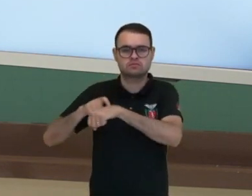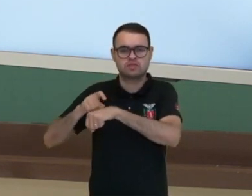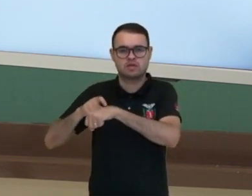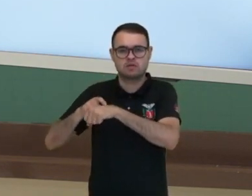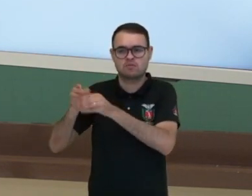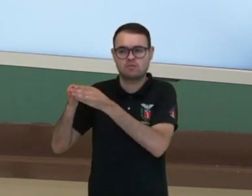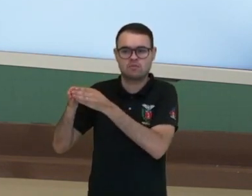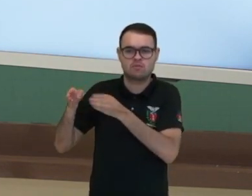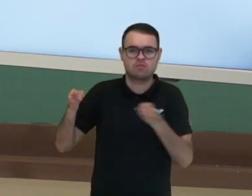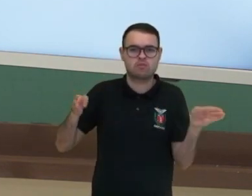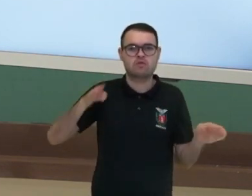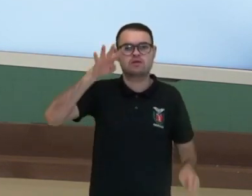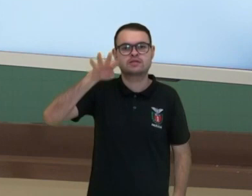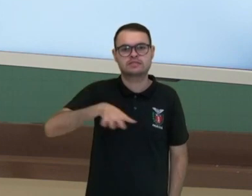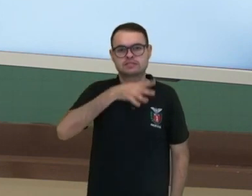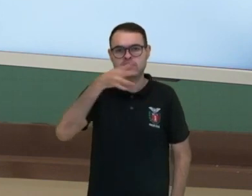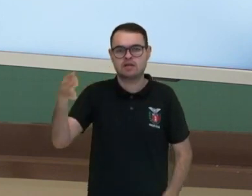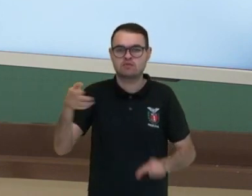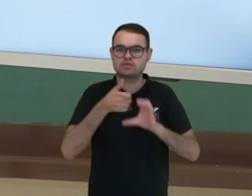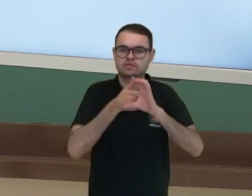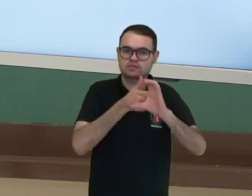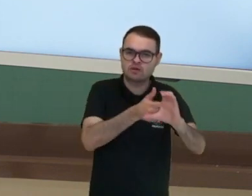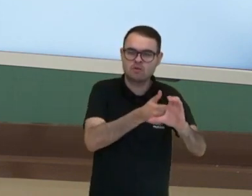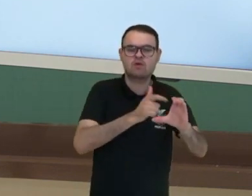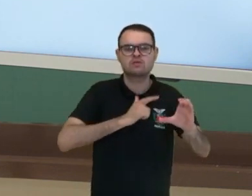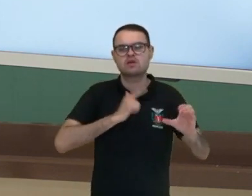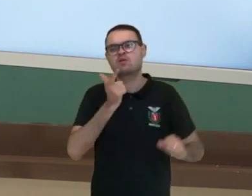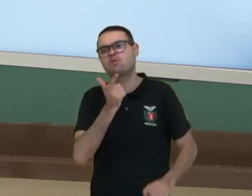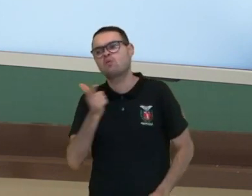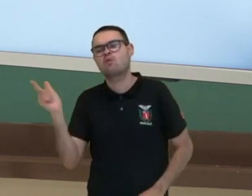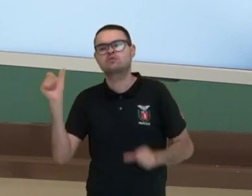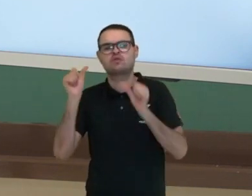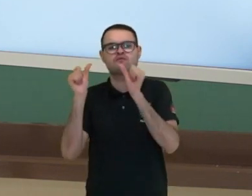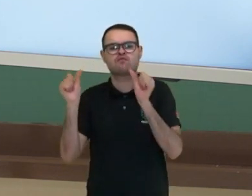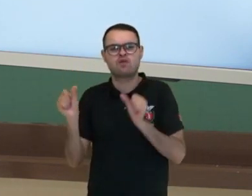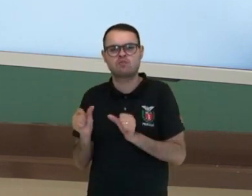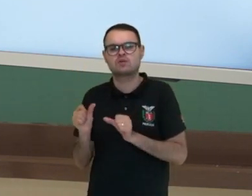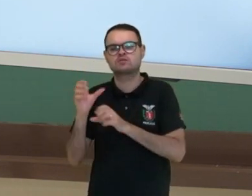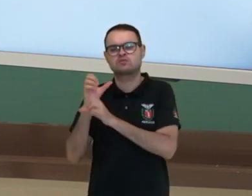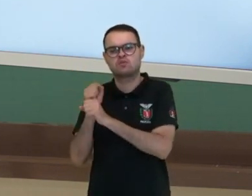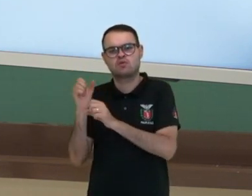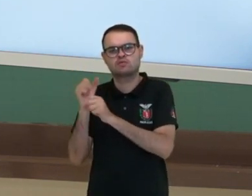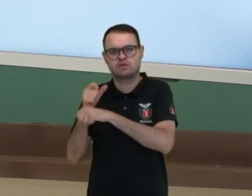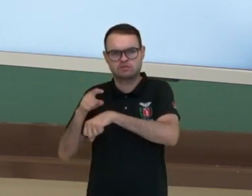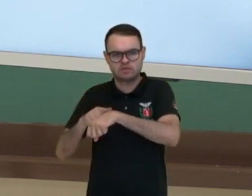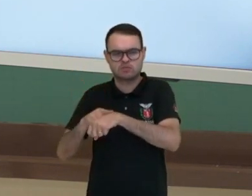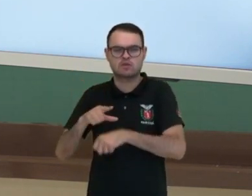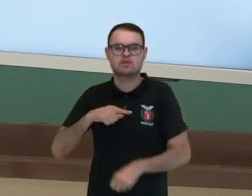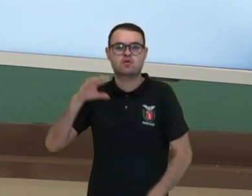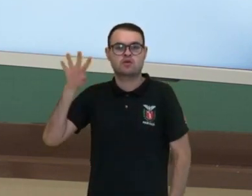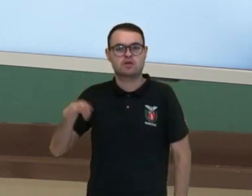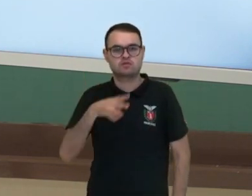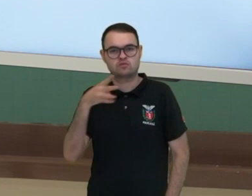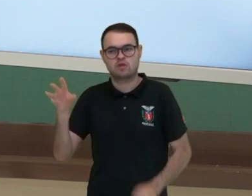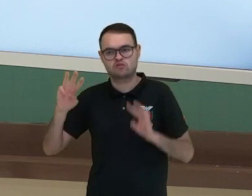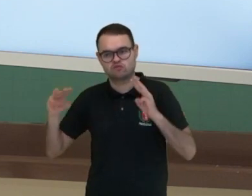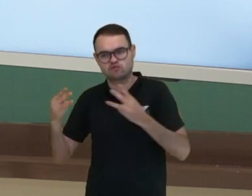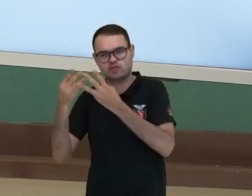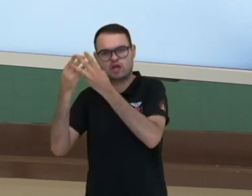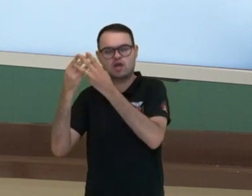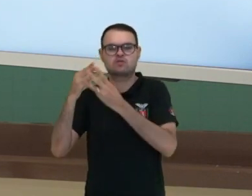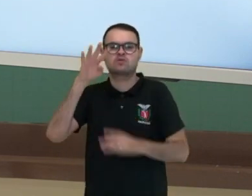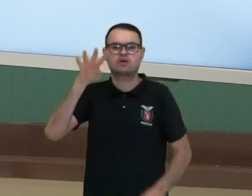no calendário cristão, mas existem outras formas de contar o tempo. Nós temos o calendário judaico, o